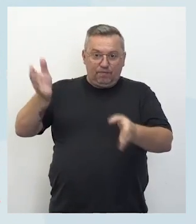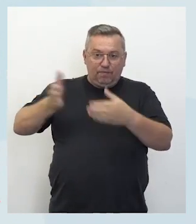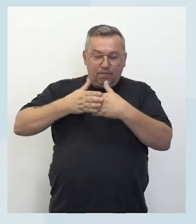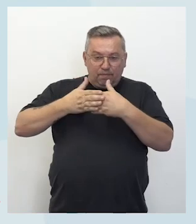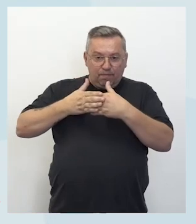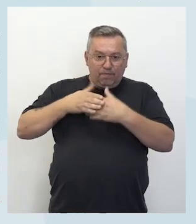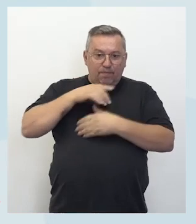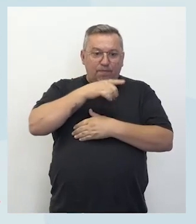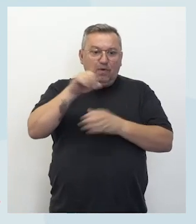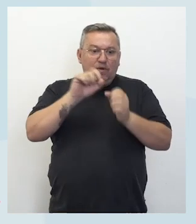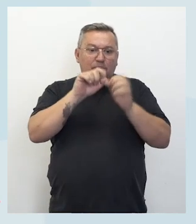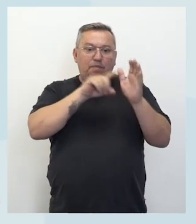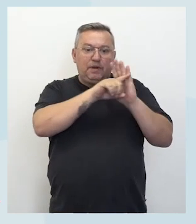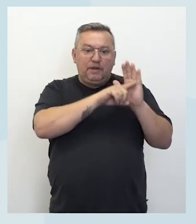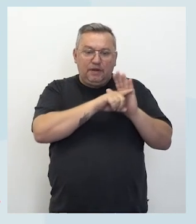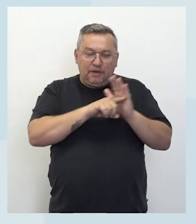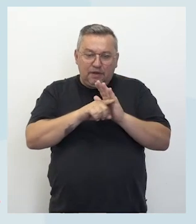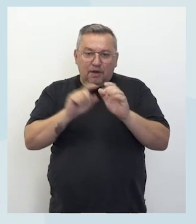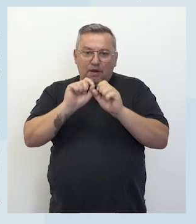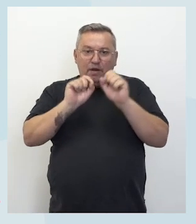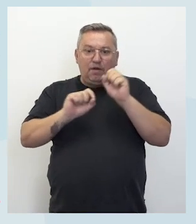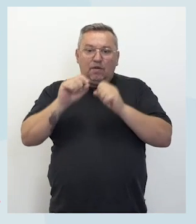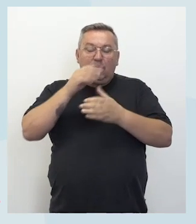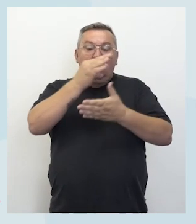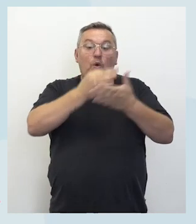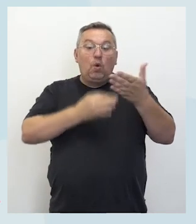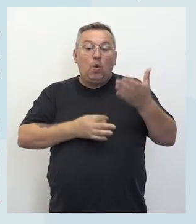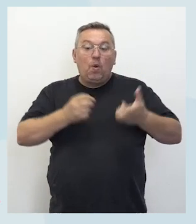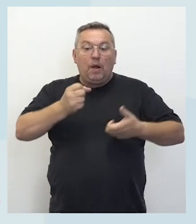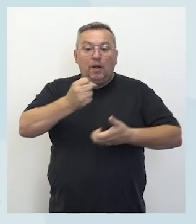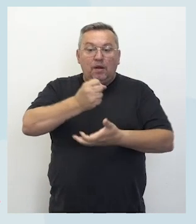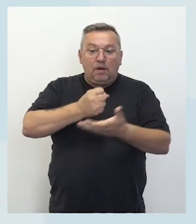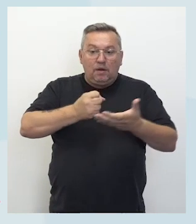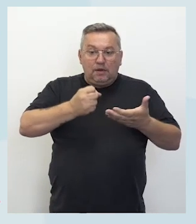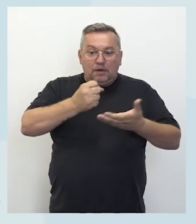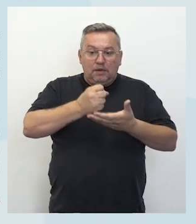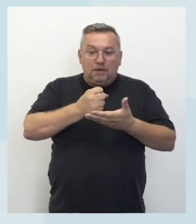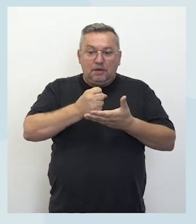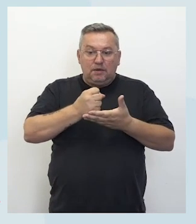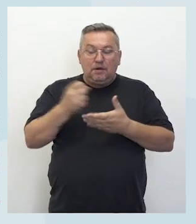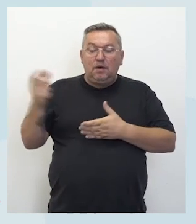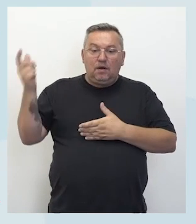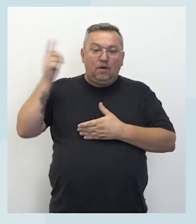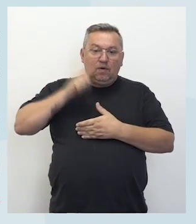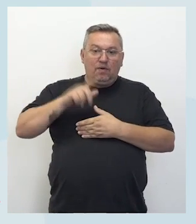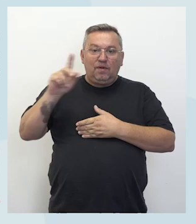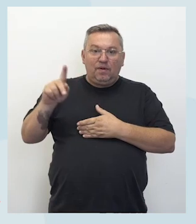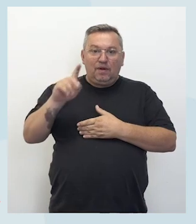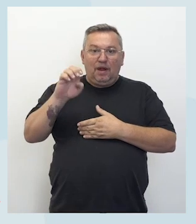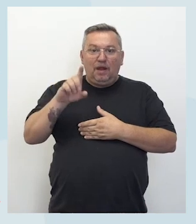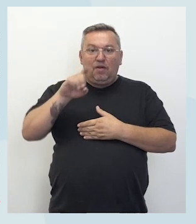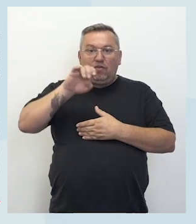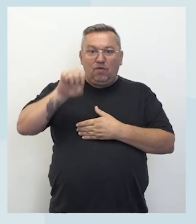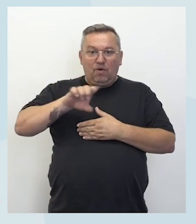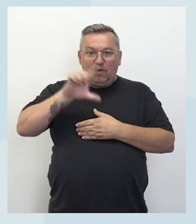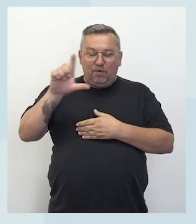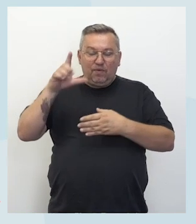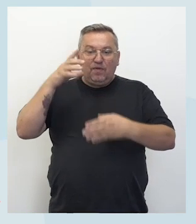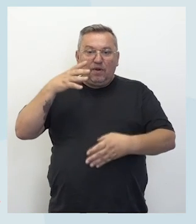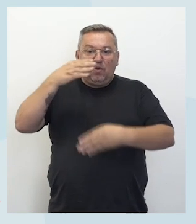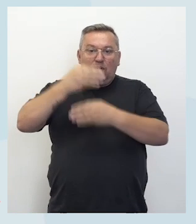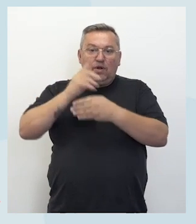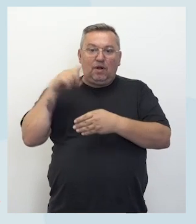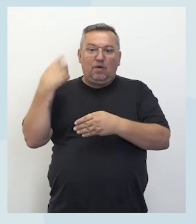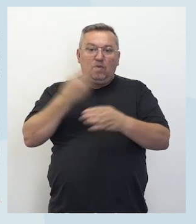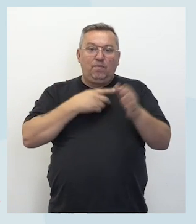foi uma pesquisa que eu fiz para ter um texto base, né? E aí, graças a Deus, consegui trazer o professor Edjoel e ele vai complementar aí essa nossa